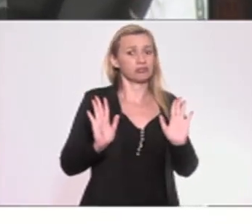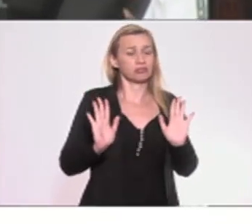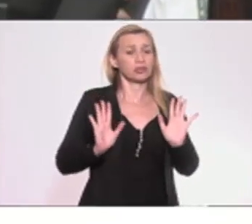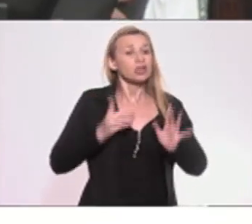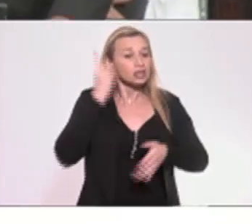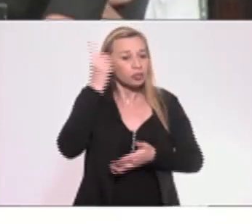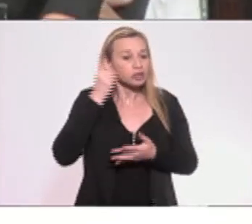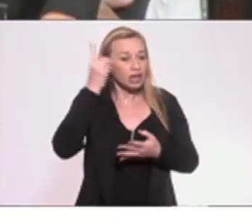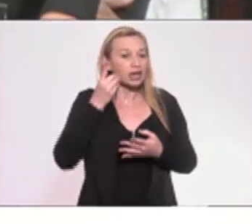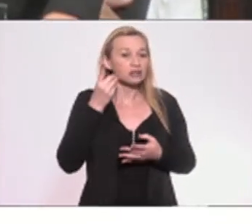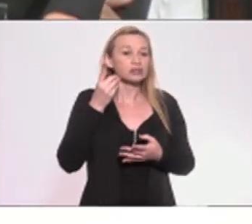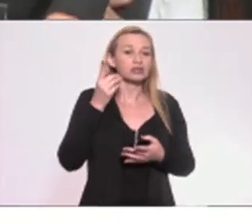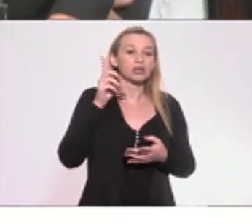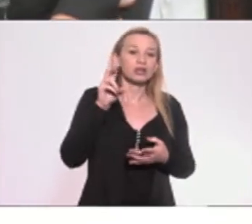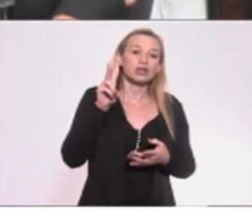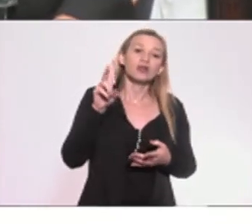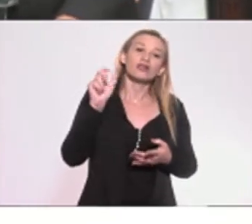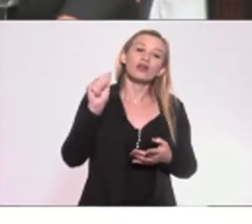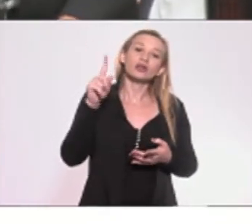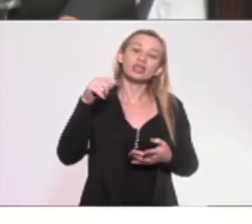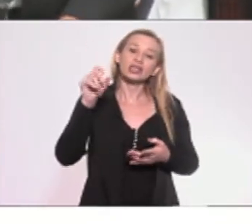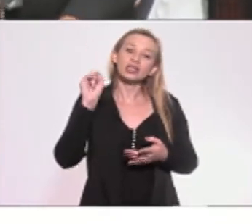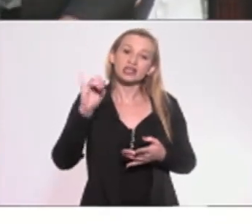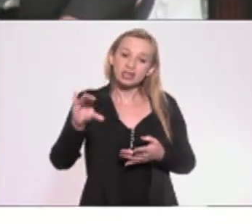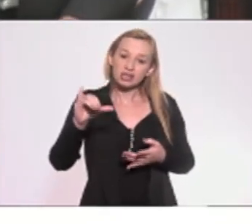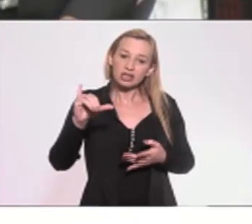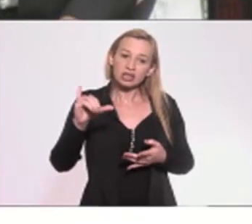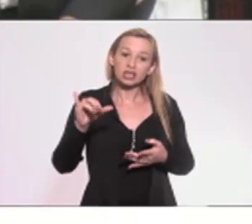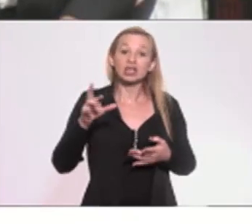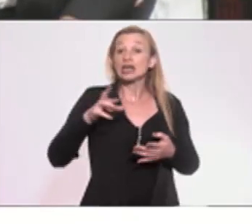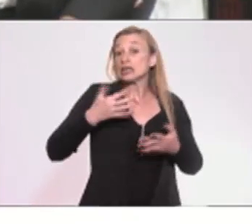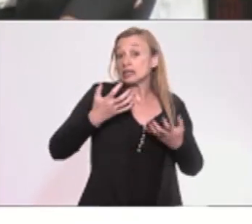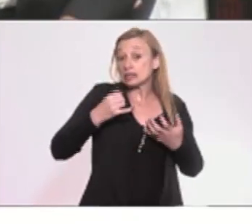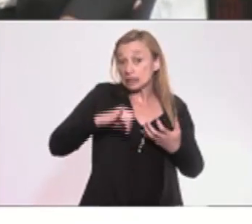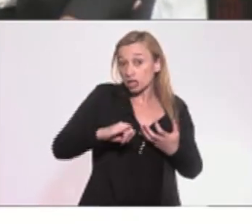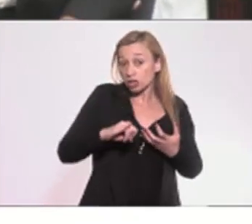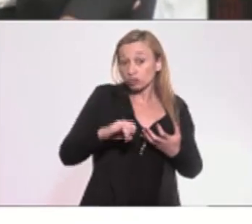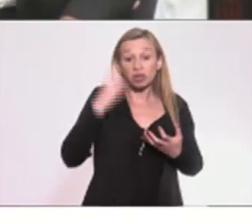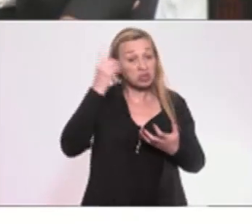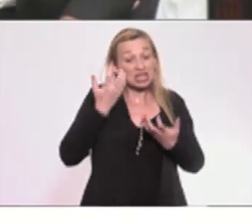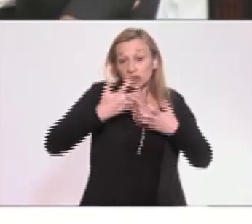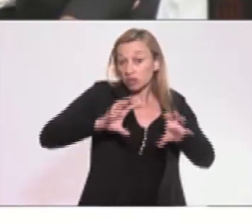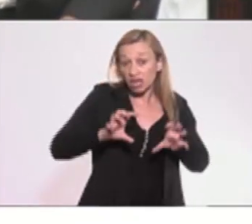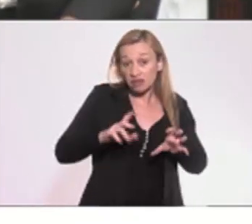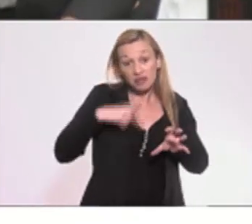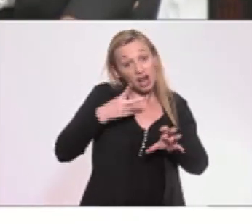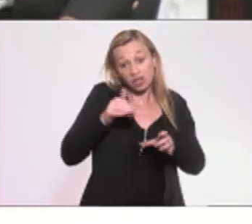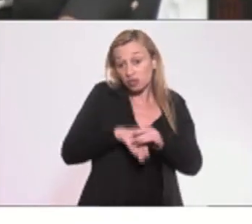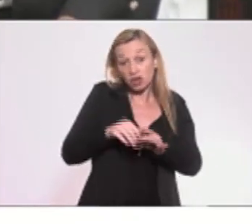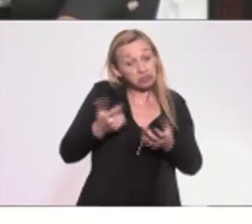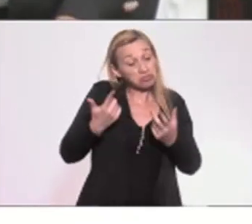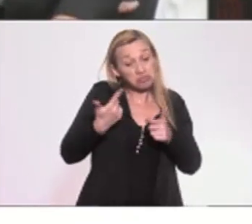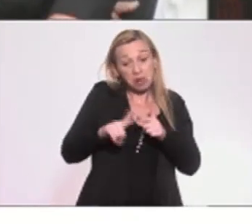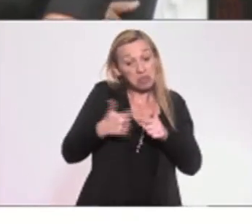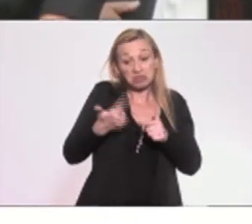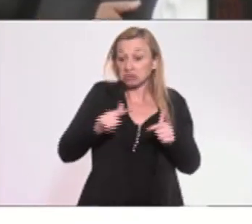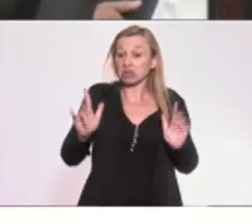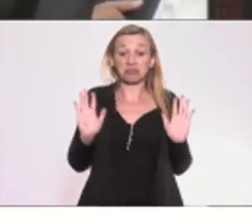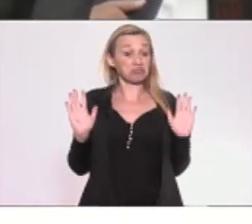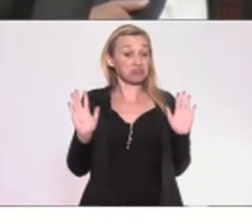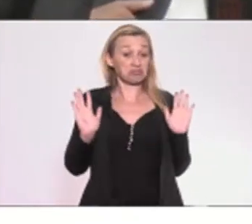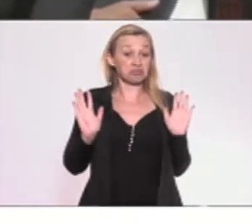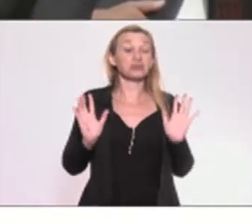Deputado Valdeci, se o parlamentar não quiser, hein, declarar o voto, sem problema. Então, Léo, Márcio Alberto,